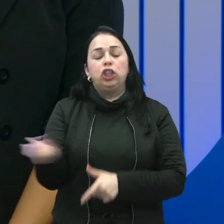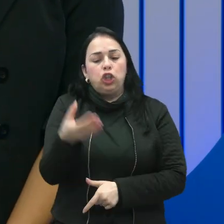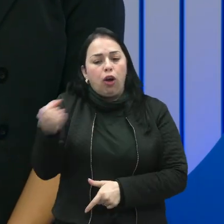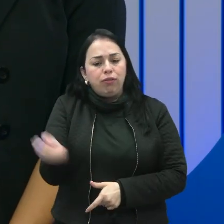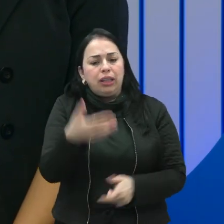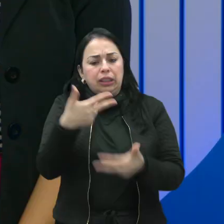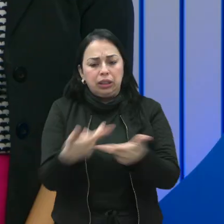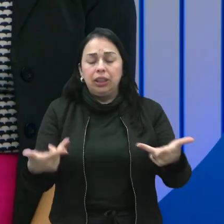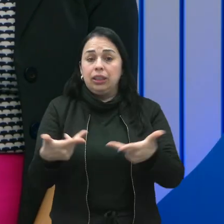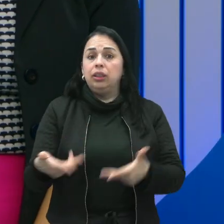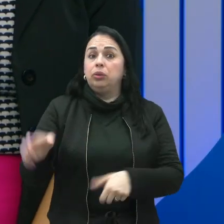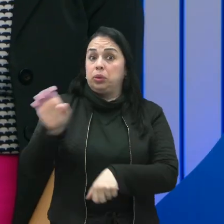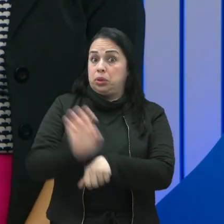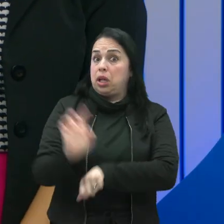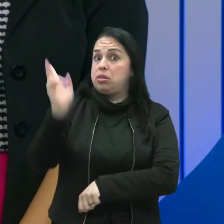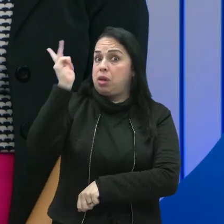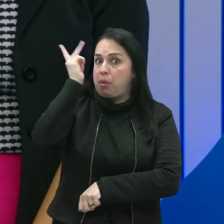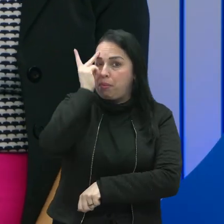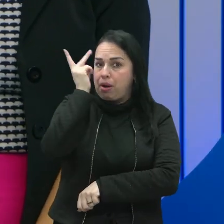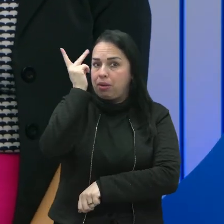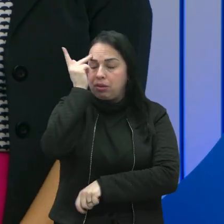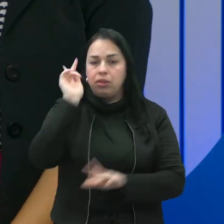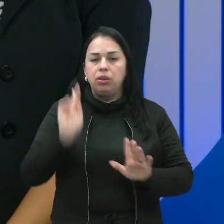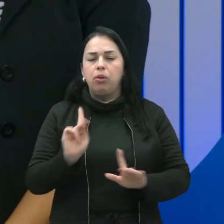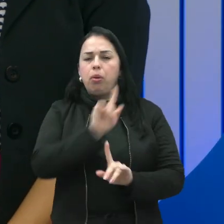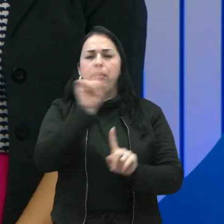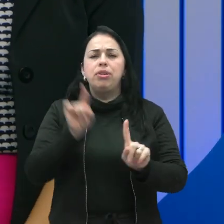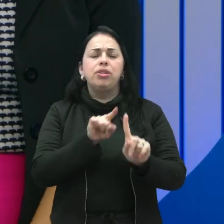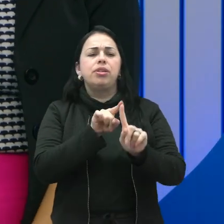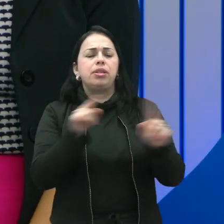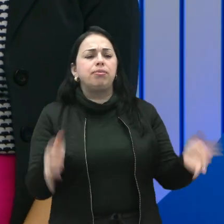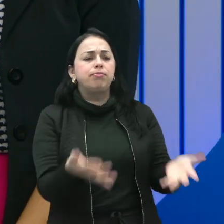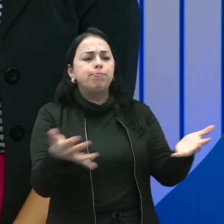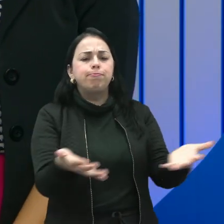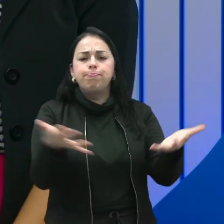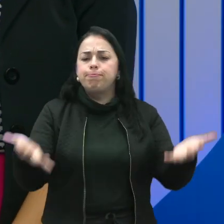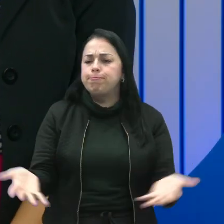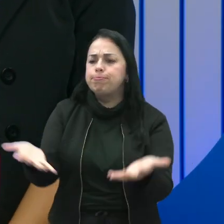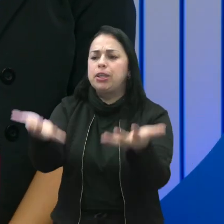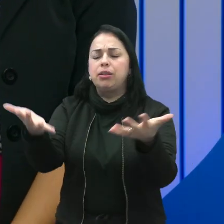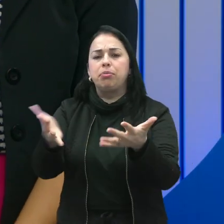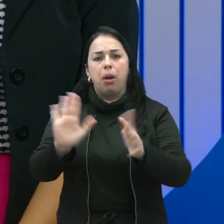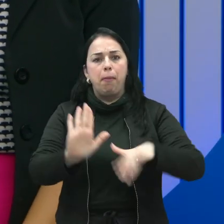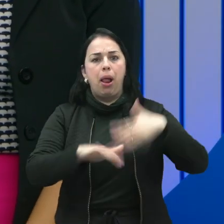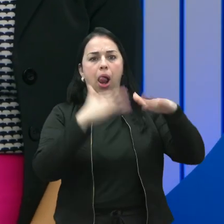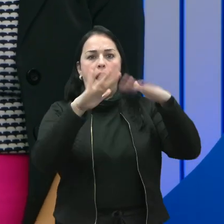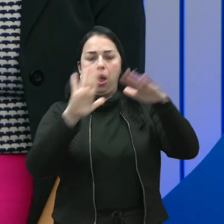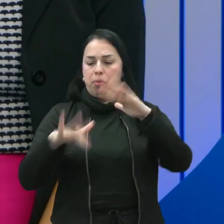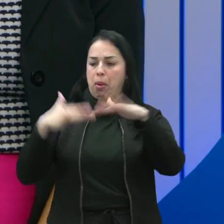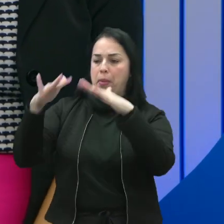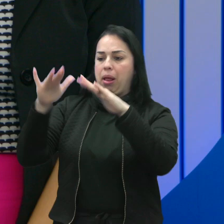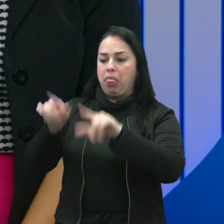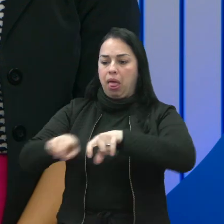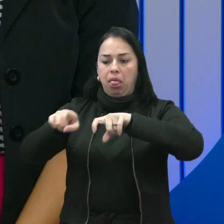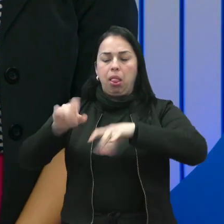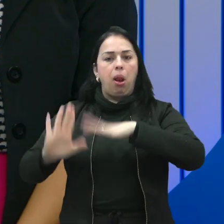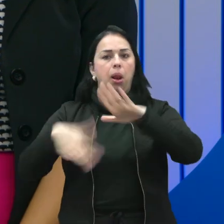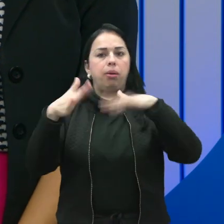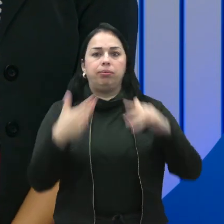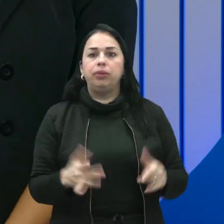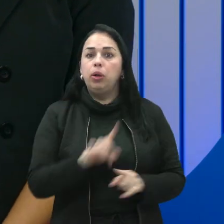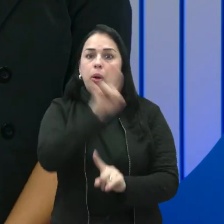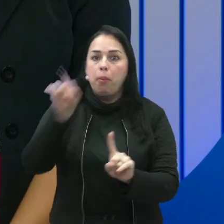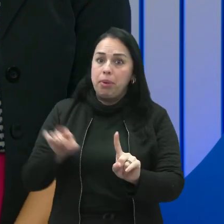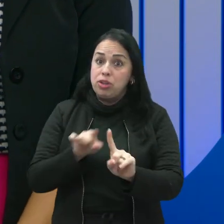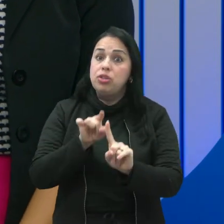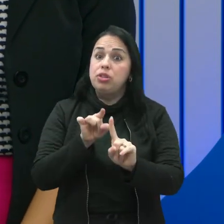Inovação Agropecuária do Estado de São Paulo. O objetivo é estimular ações integradas para o desenvolvimento do agronegócio.